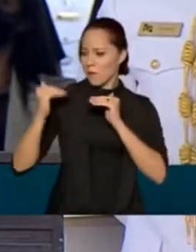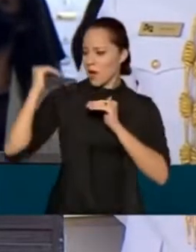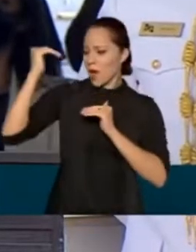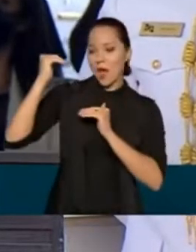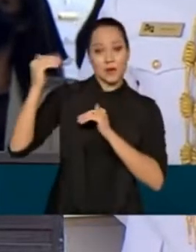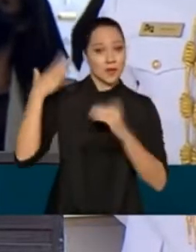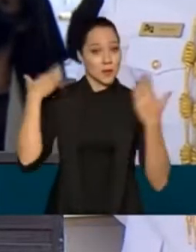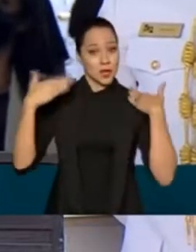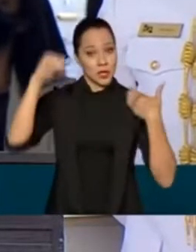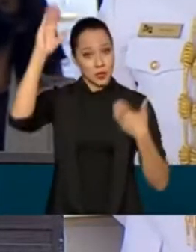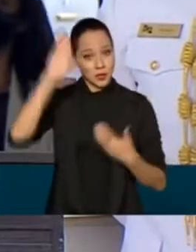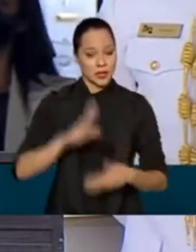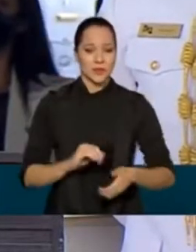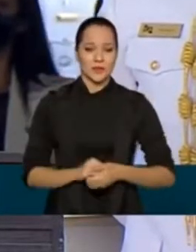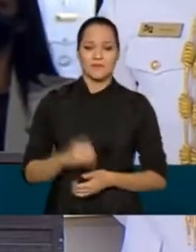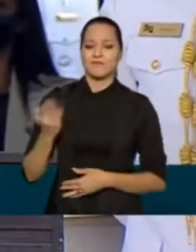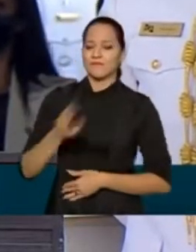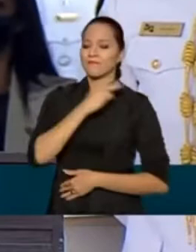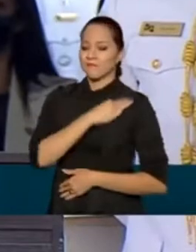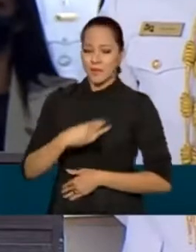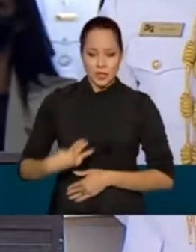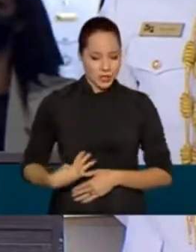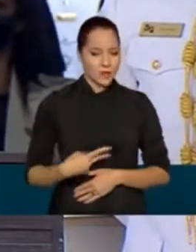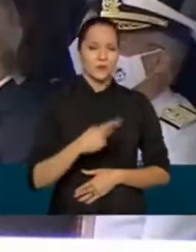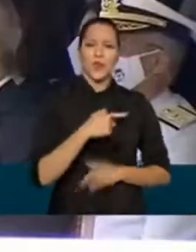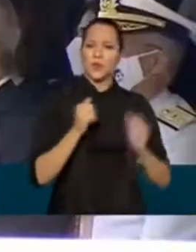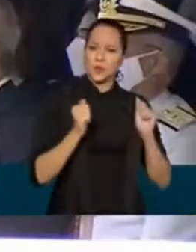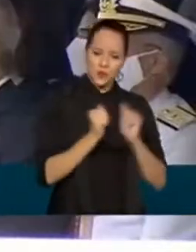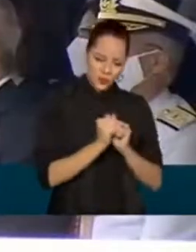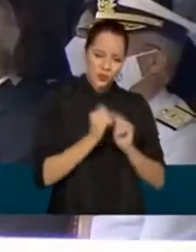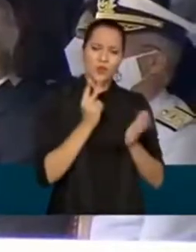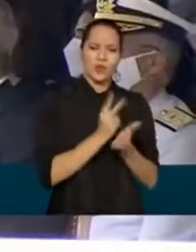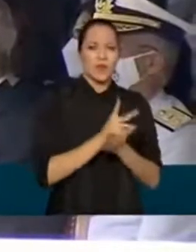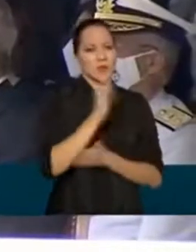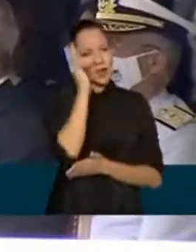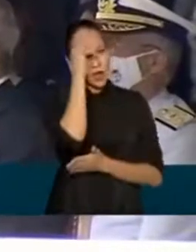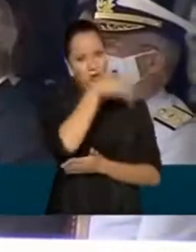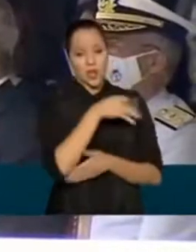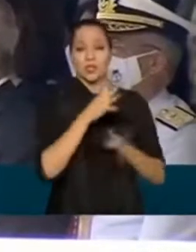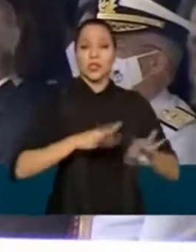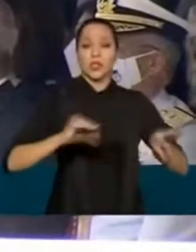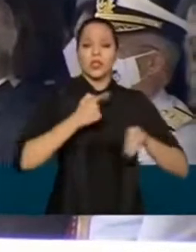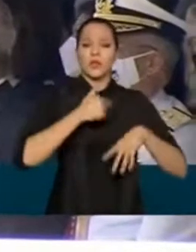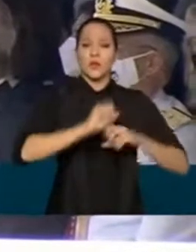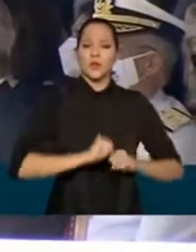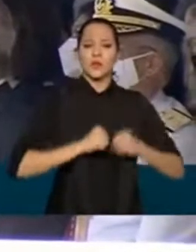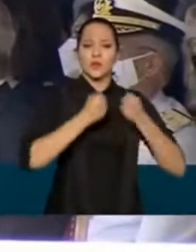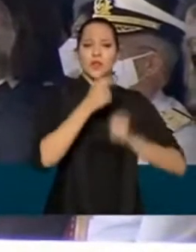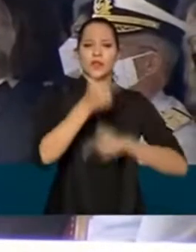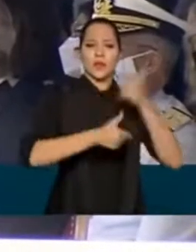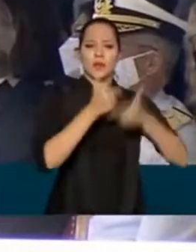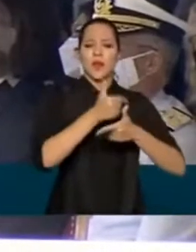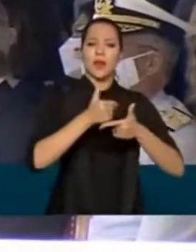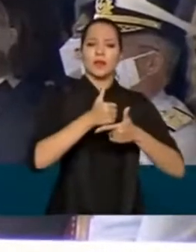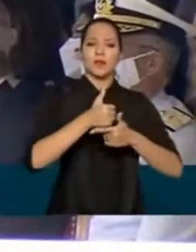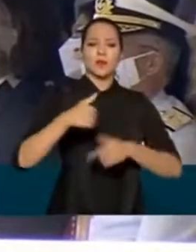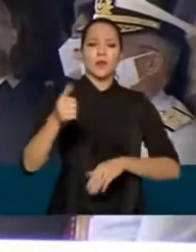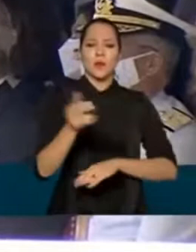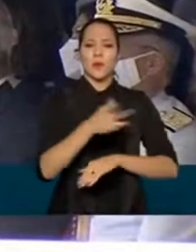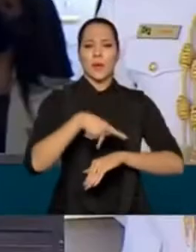Brasil. Senhor ministro, conte com minha incondicional lealdade e com toda a minha dedicação ao serviço da pátria.